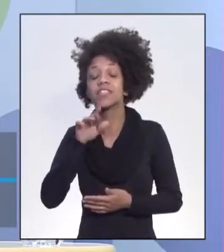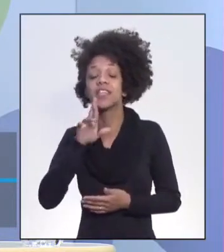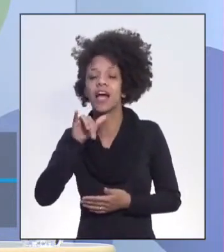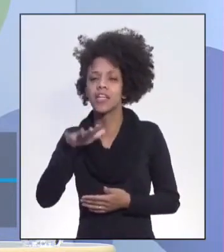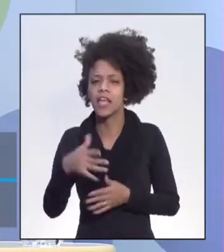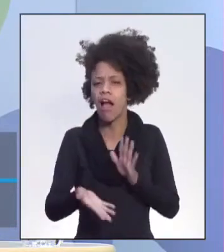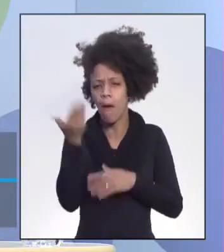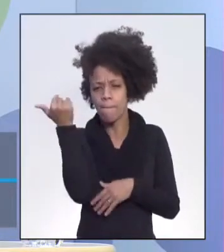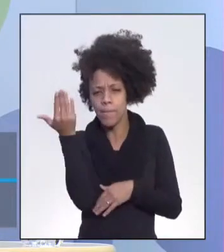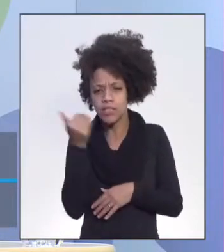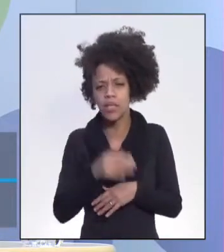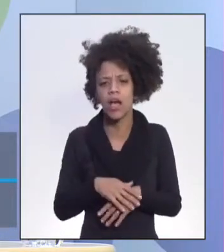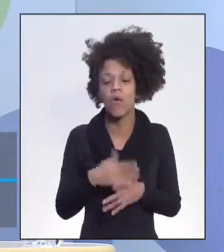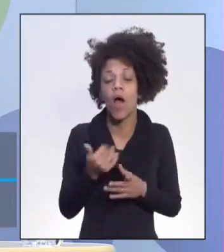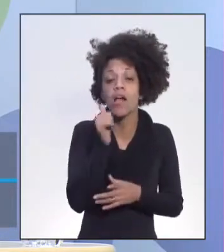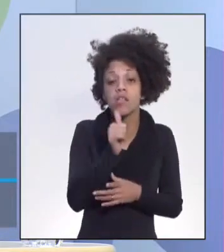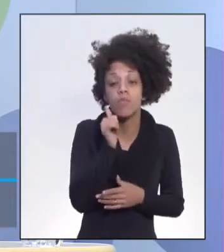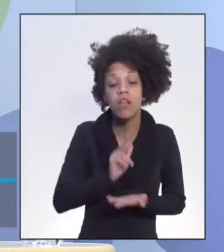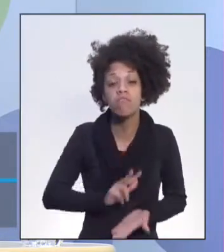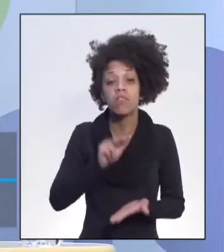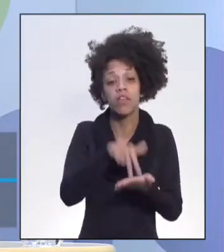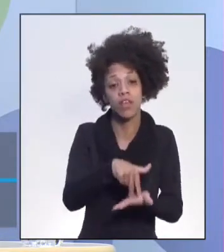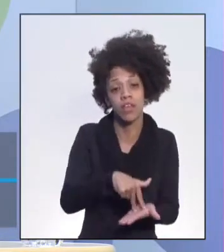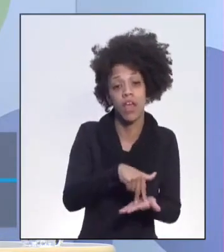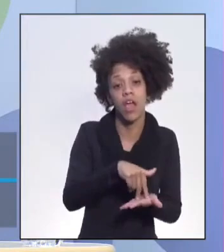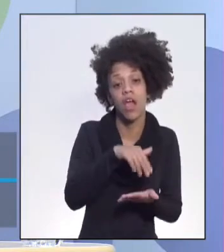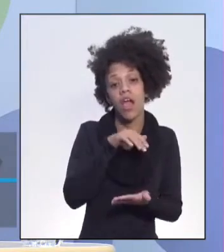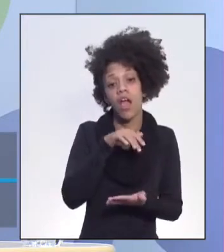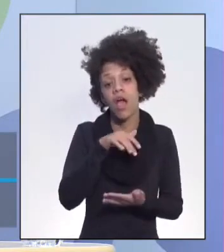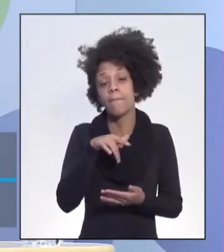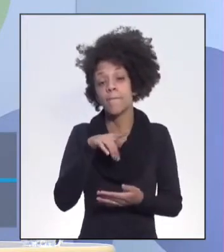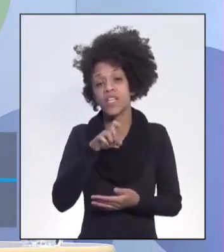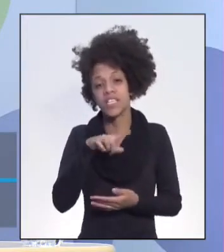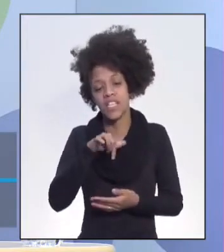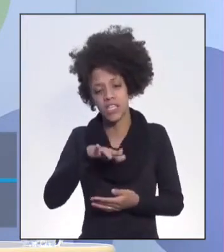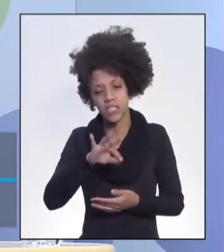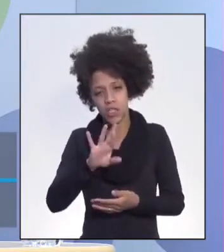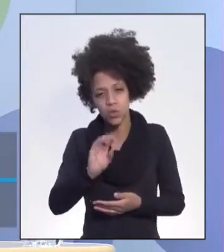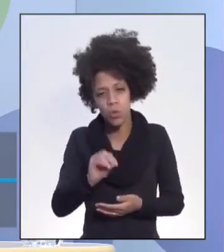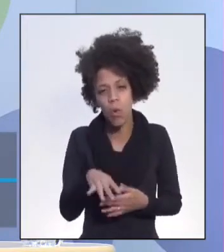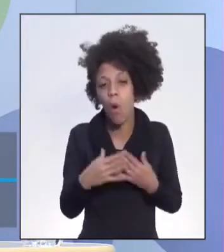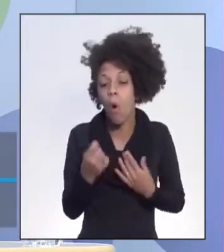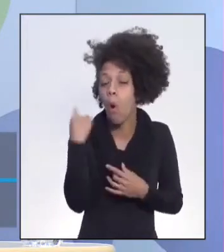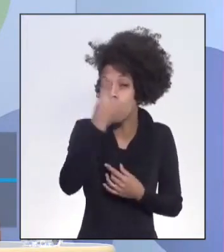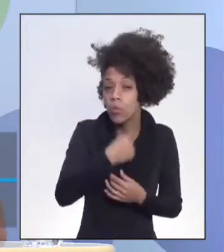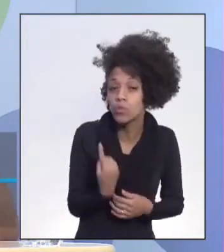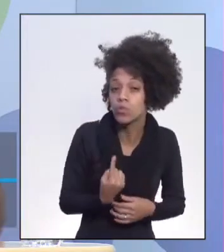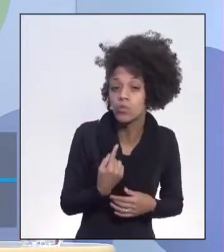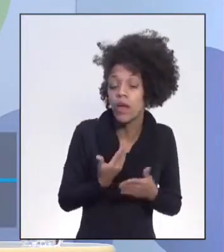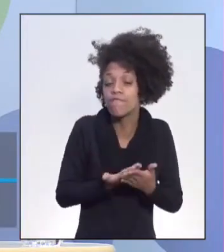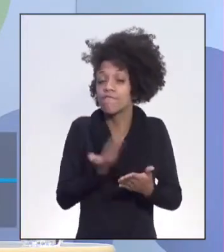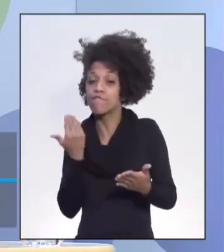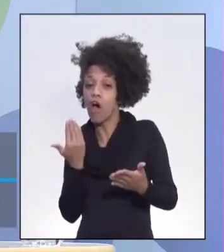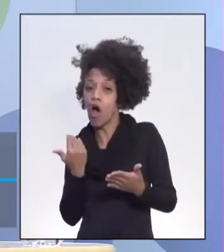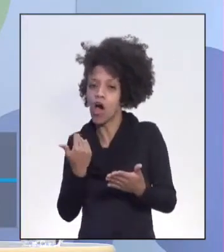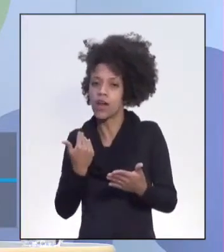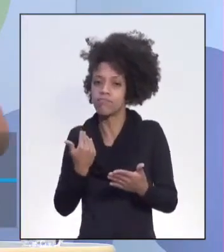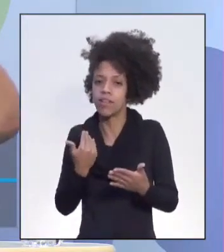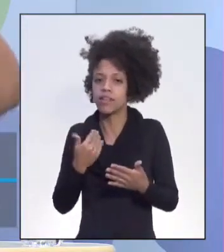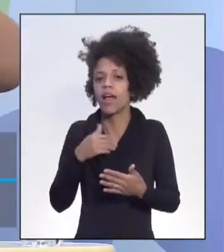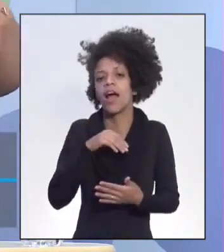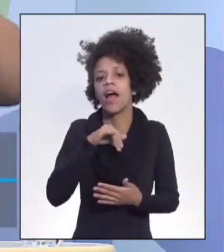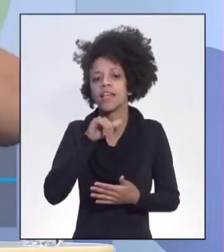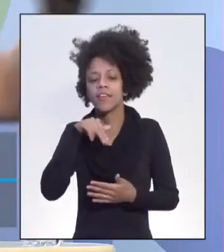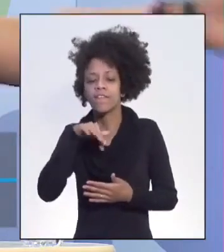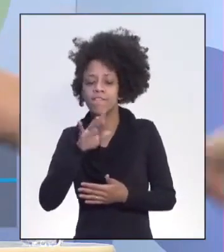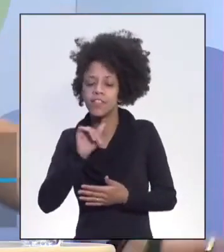mulheres que iam para o Exército, por opção própria, normalmente elas ficavam mais ou em cargos de comando ou fora ali da infantaria, né? Que